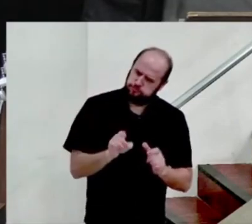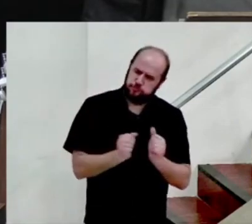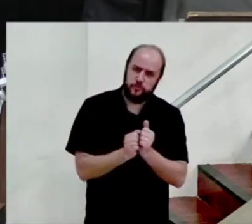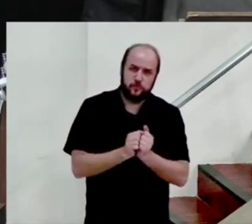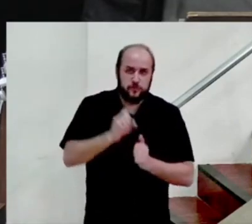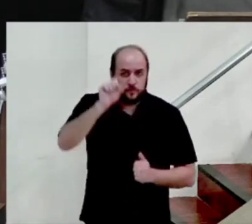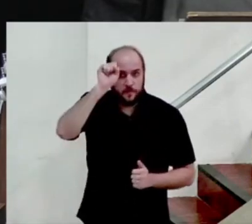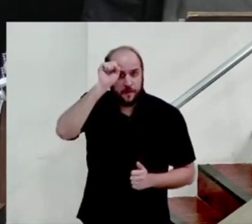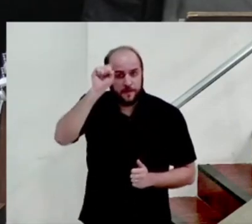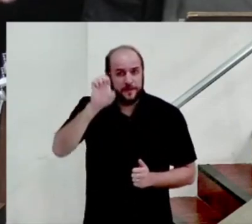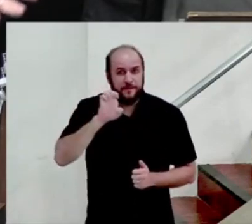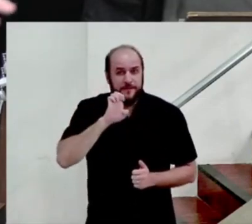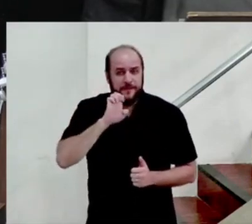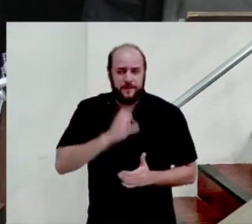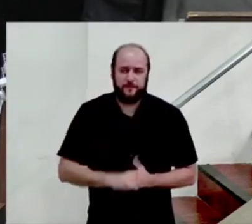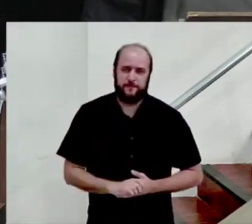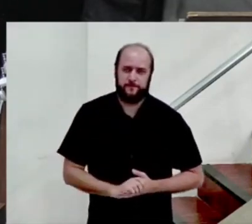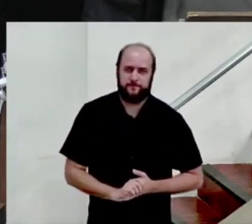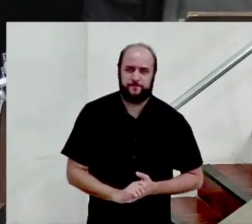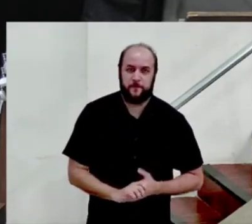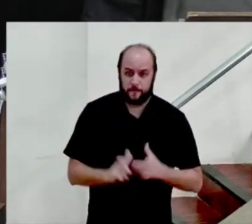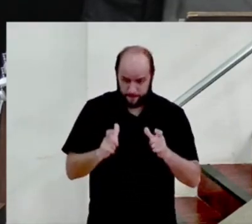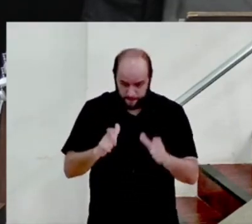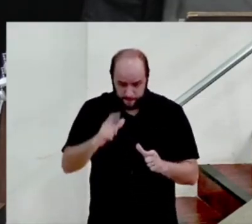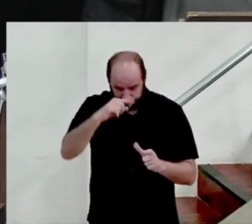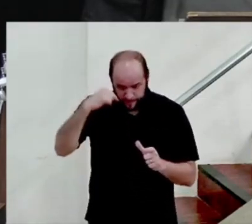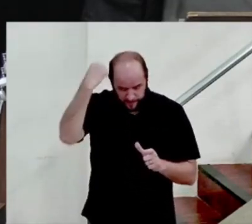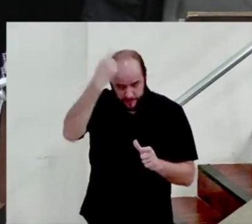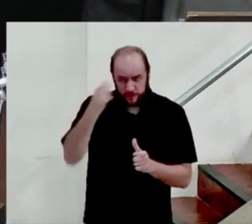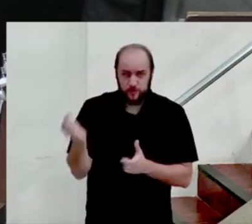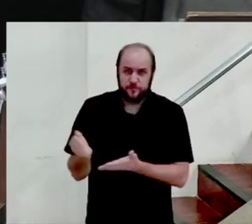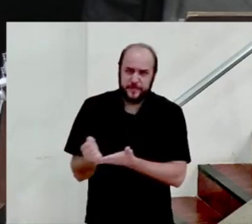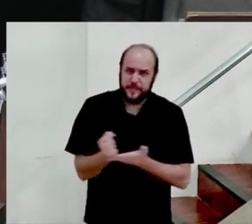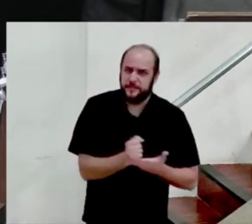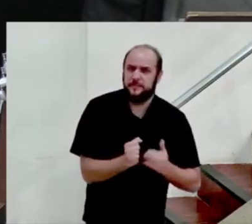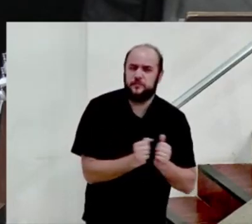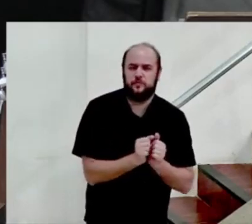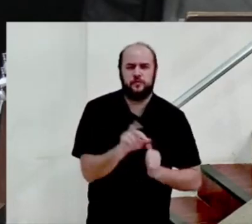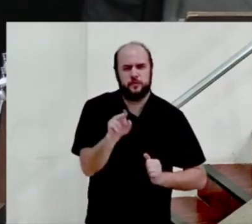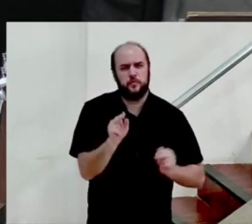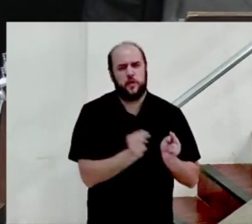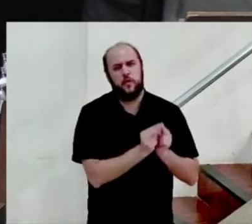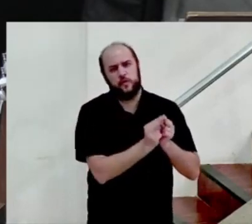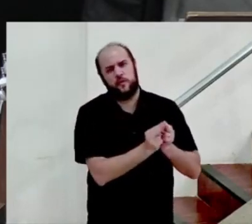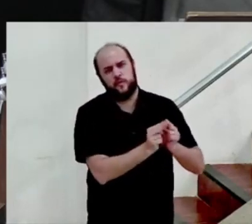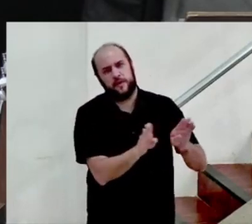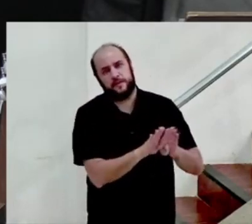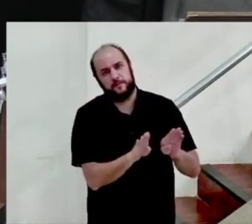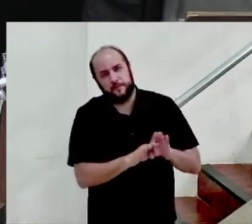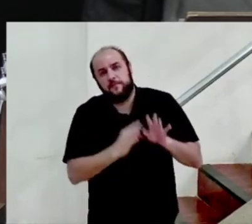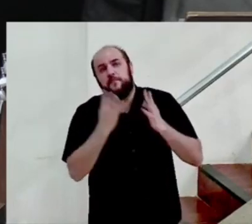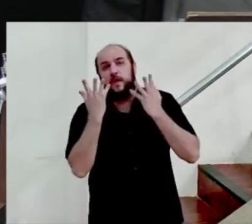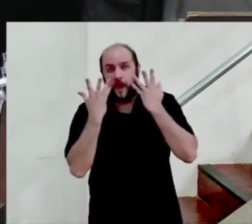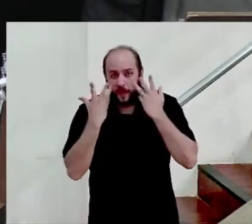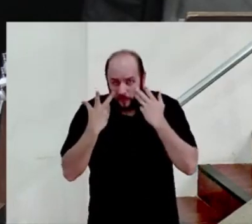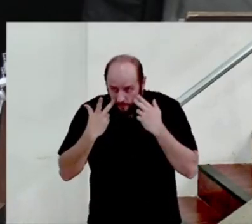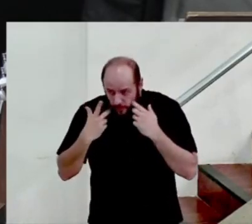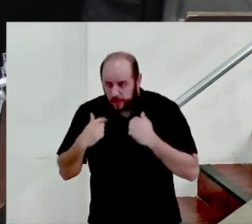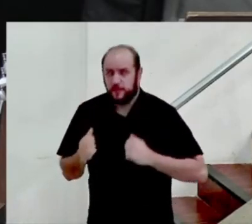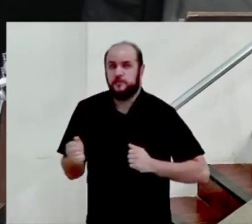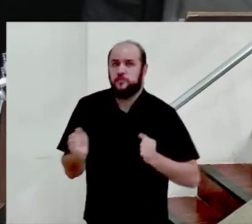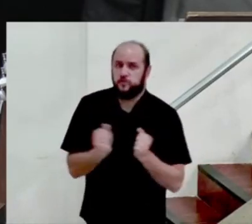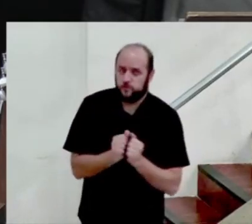Eva. E neste santuário ele trouxe, assim como fez com Noé neste dia, os animais até Adão para que Adão